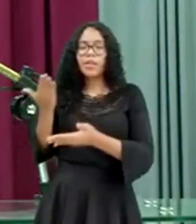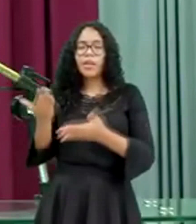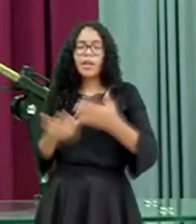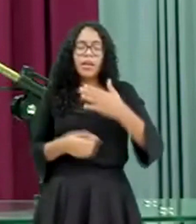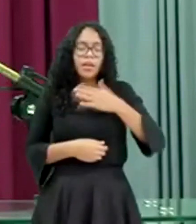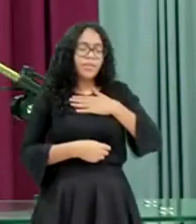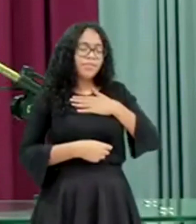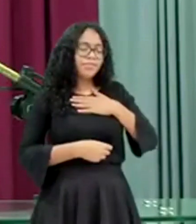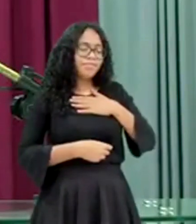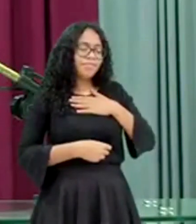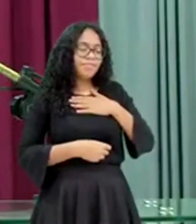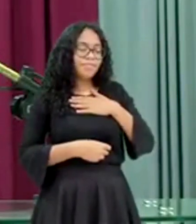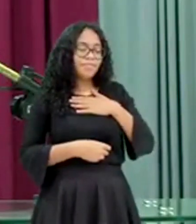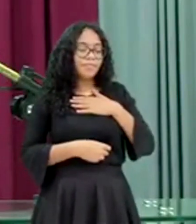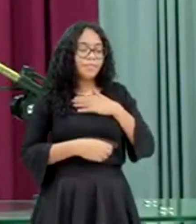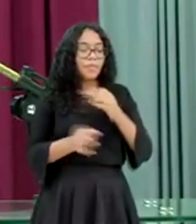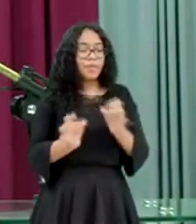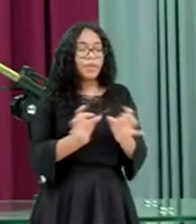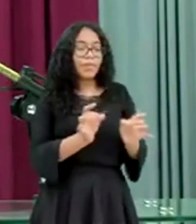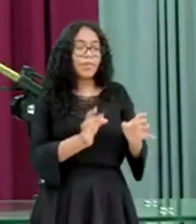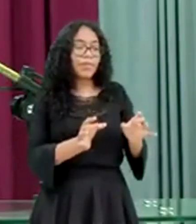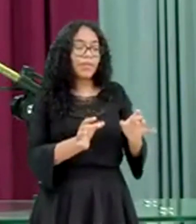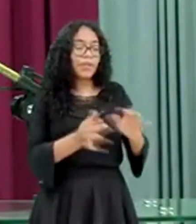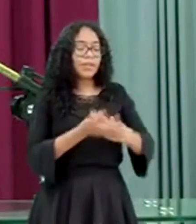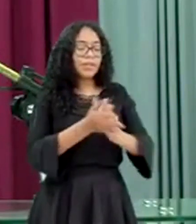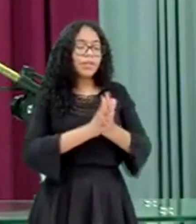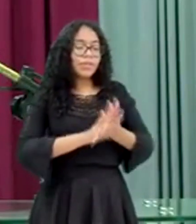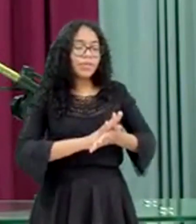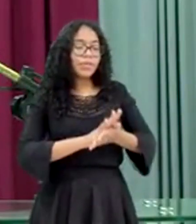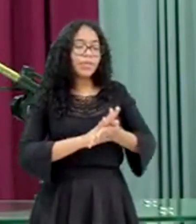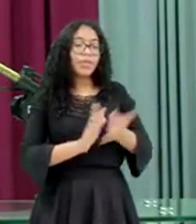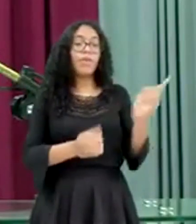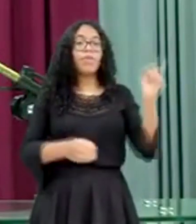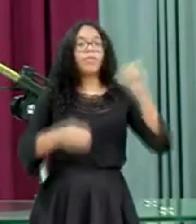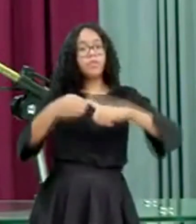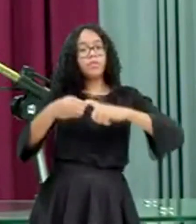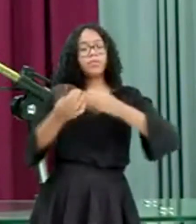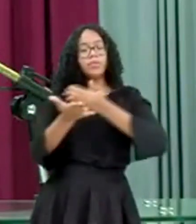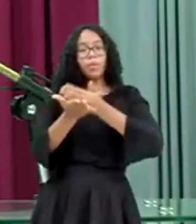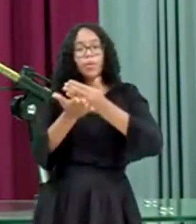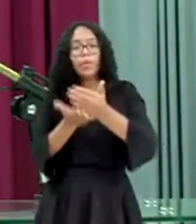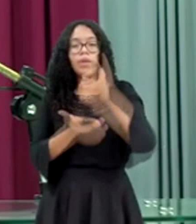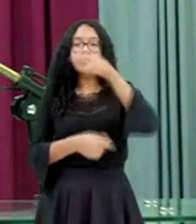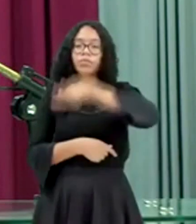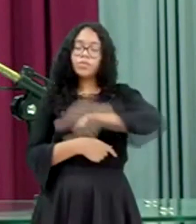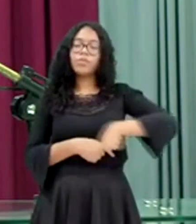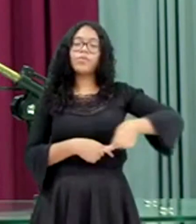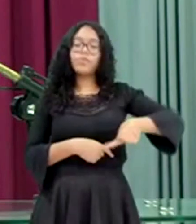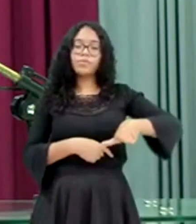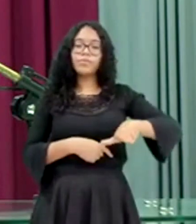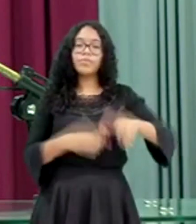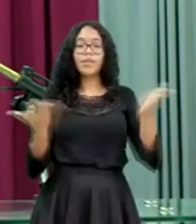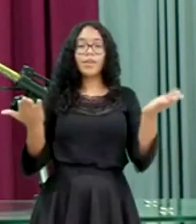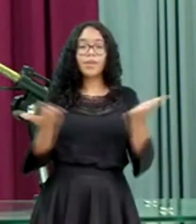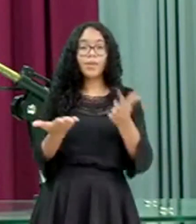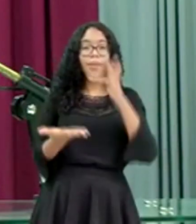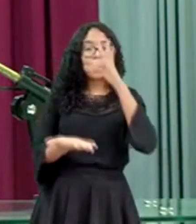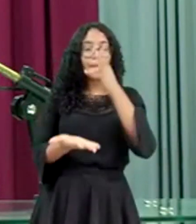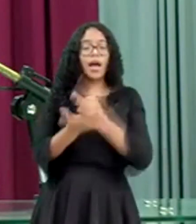quebrou, não tem mais jeito. Volte lá e comece tudo de novo em nome do Senhor, agora pela fé.